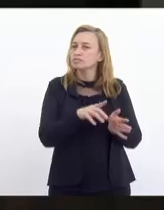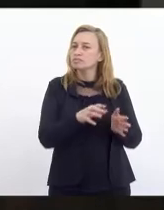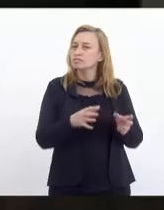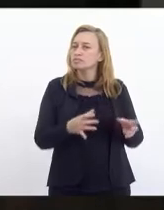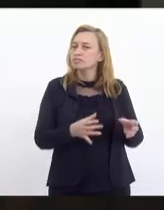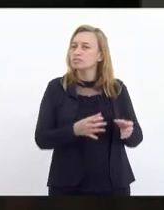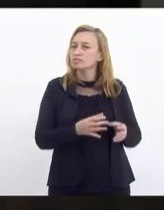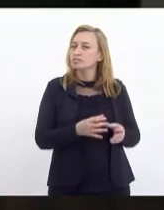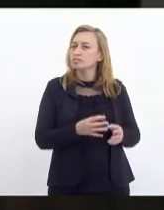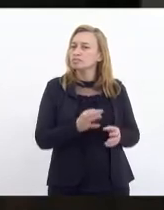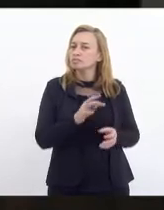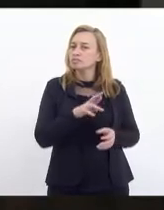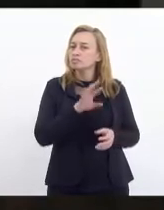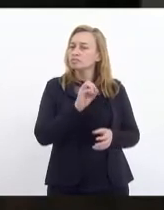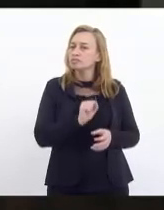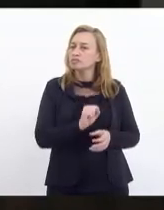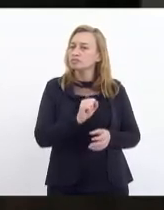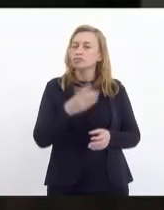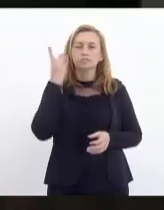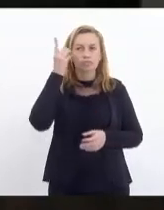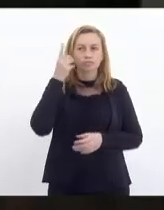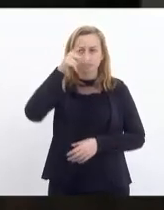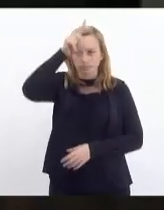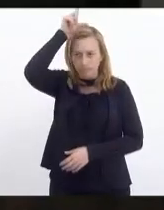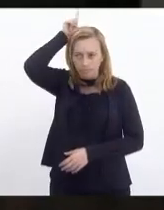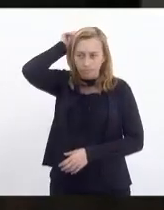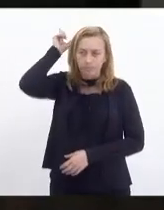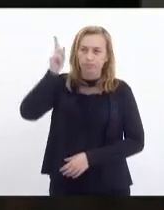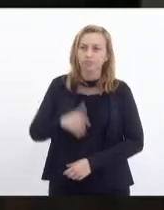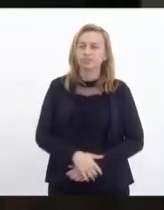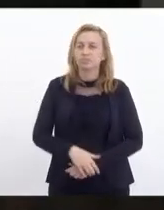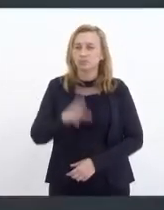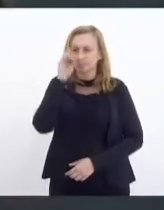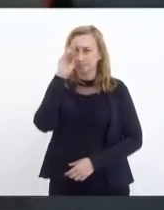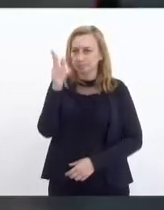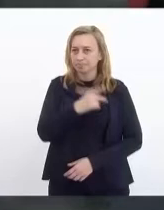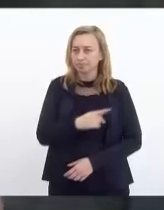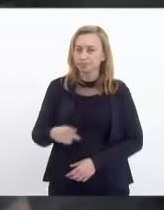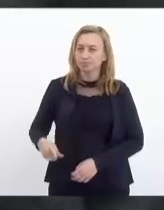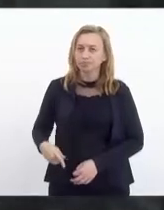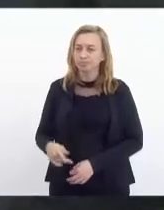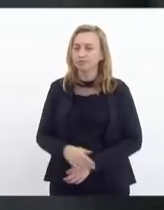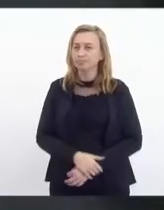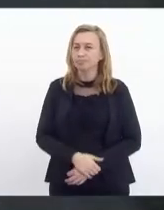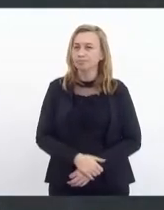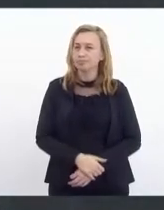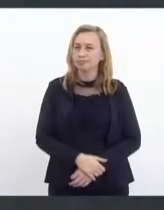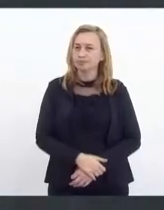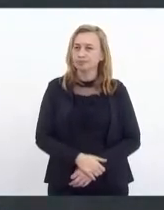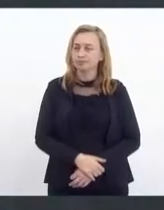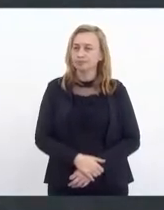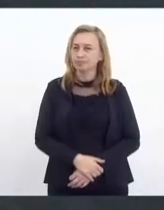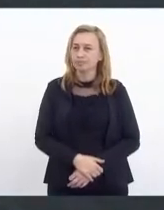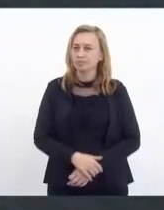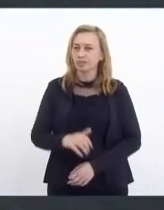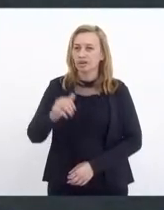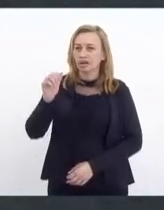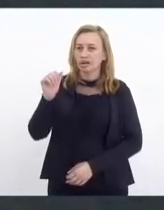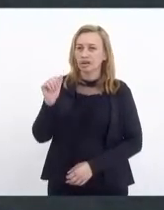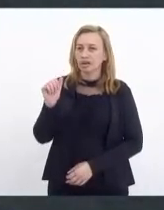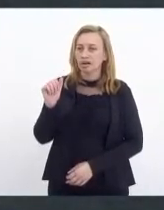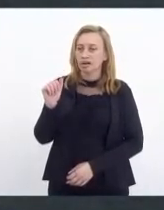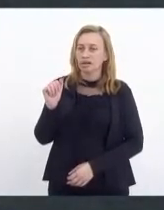Tributos, deputado Luiz Paulo. Senhor presidente, Abelardo Barbosa,